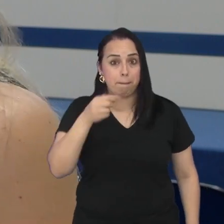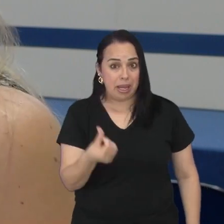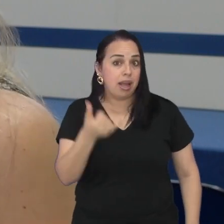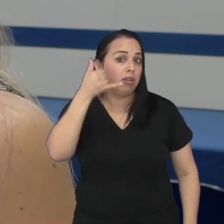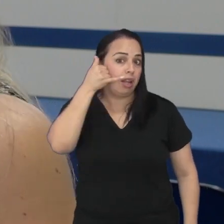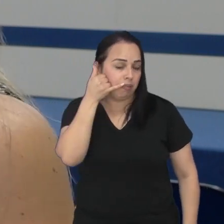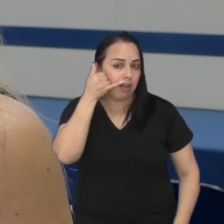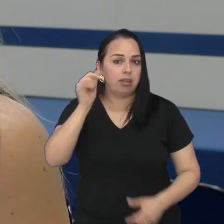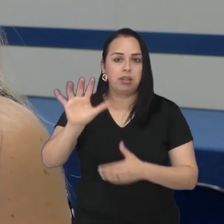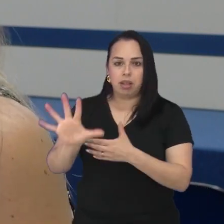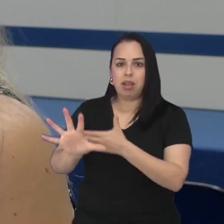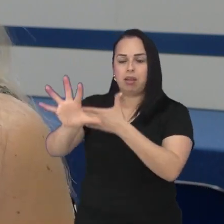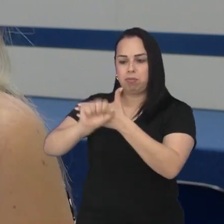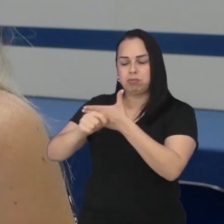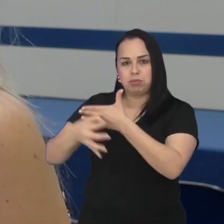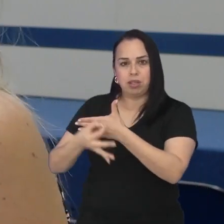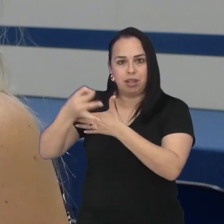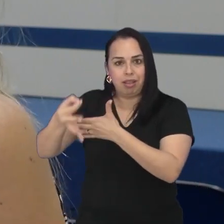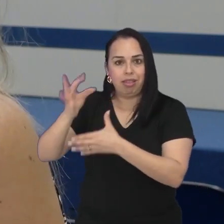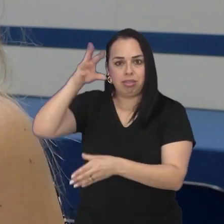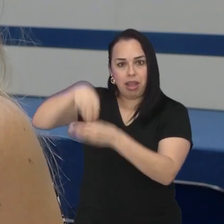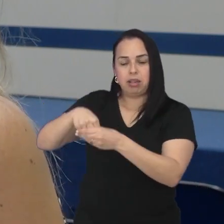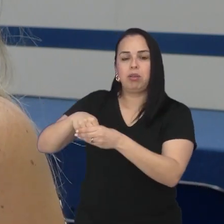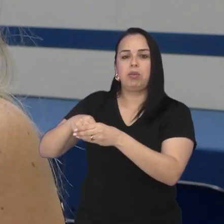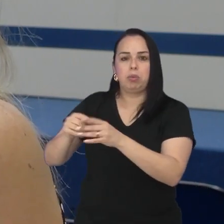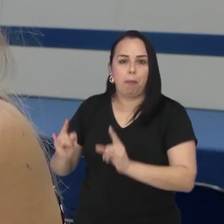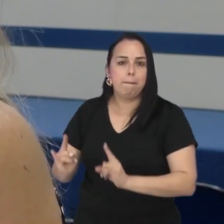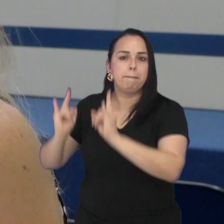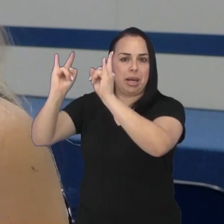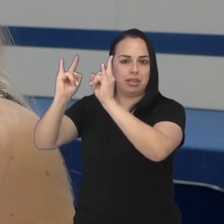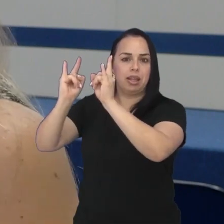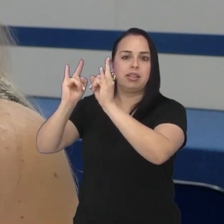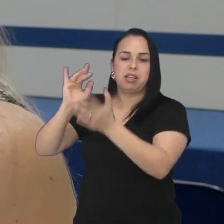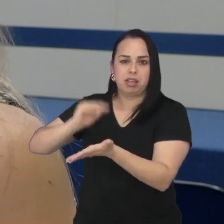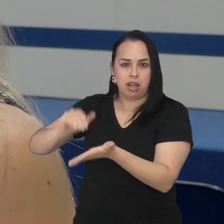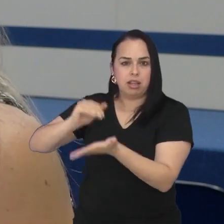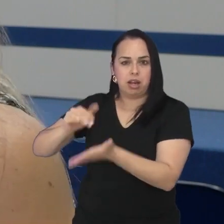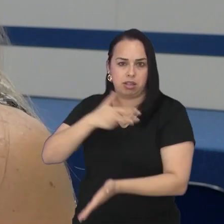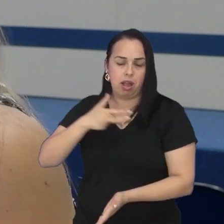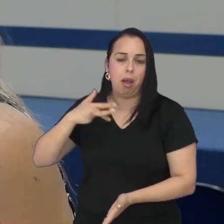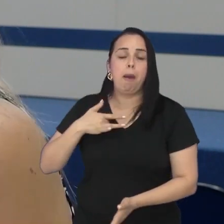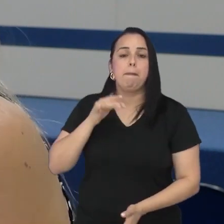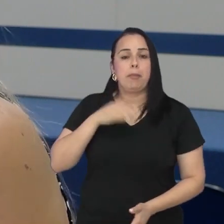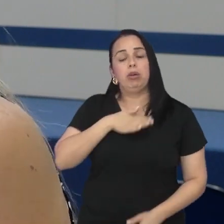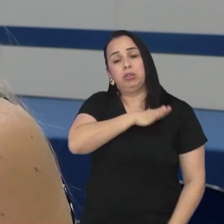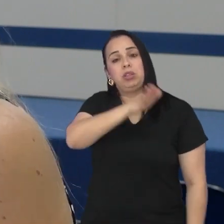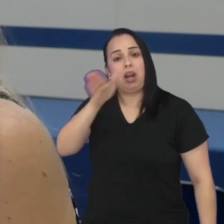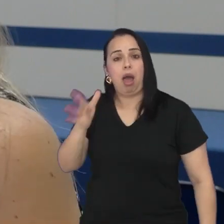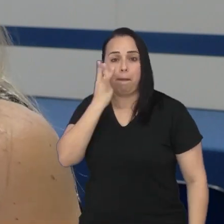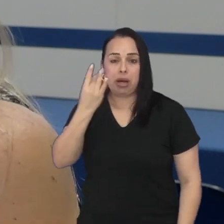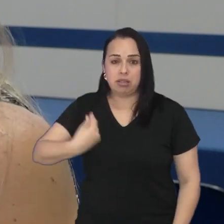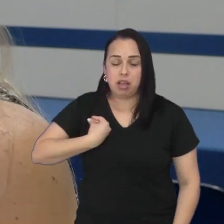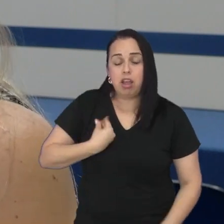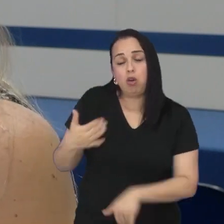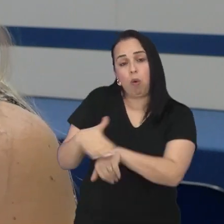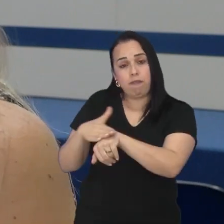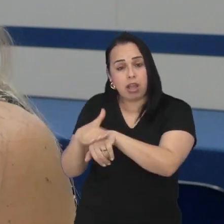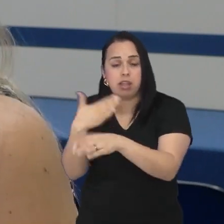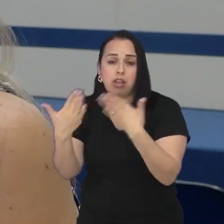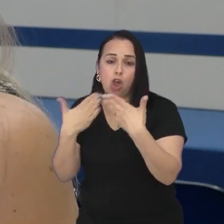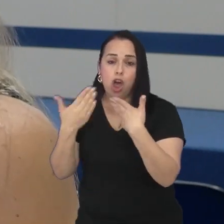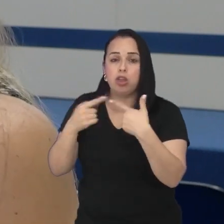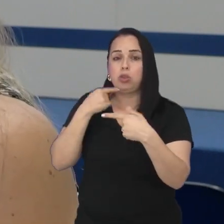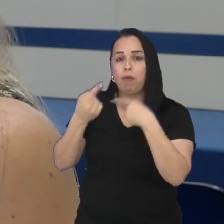ligar, e tem a ouvidoria que fica no prédio da Secretaria de Saúde. Eles podem ligar lá ou podem ir pessoalmente conversar com a